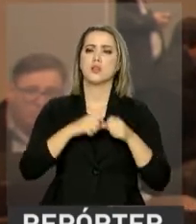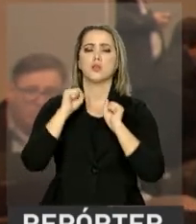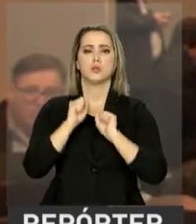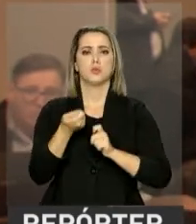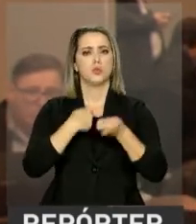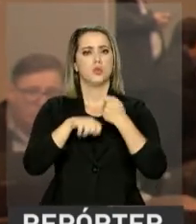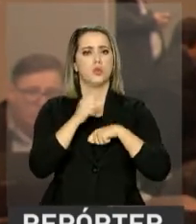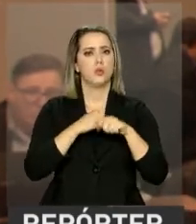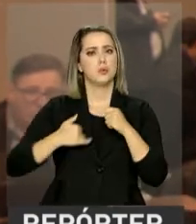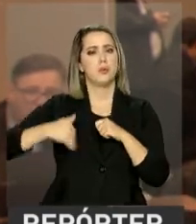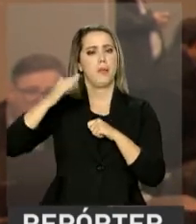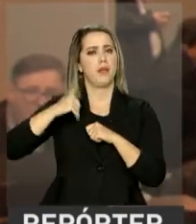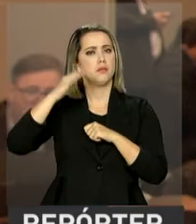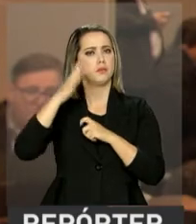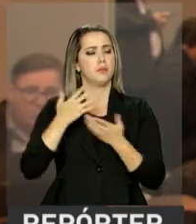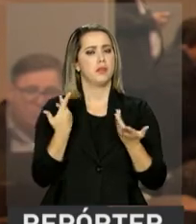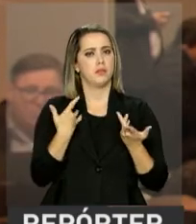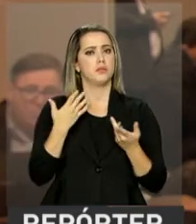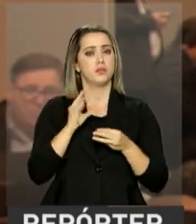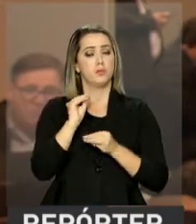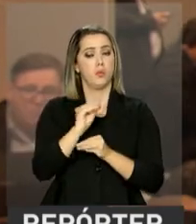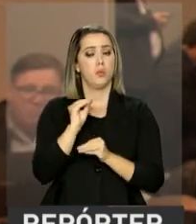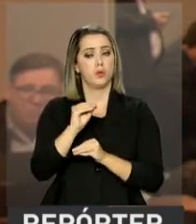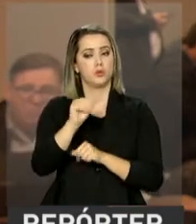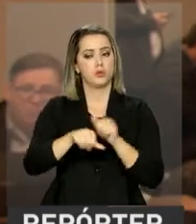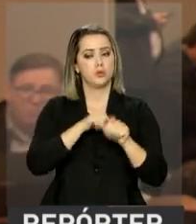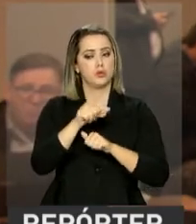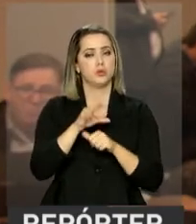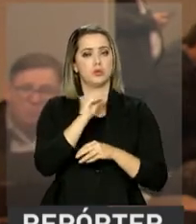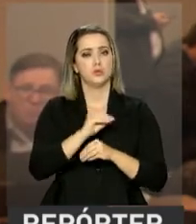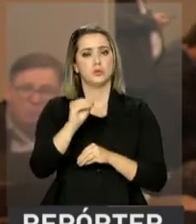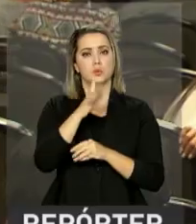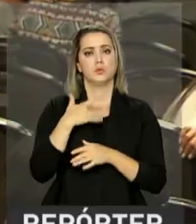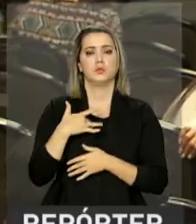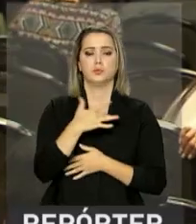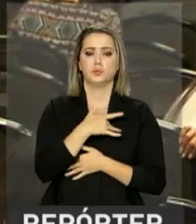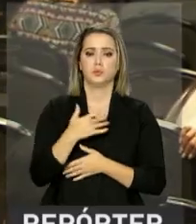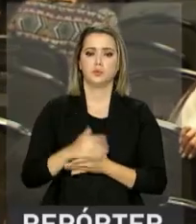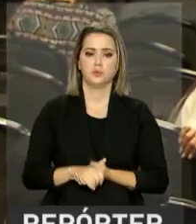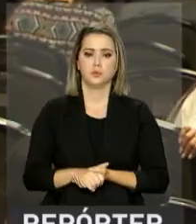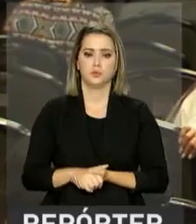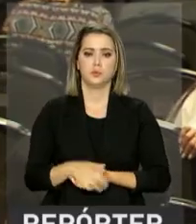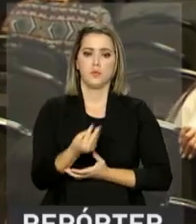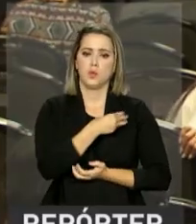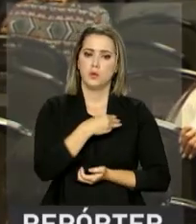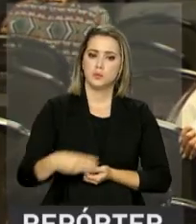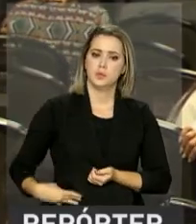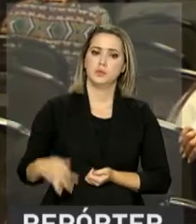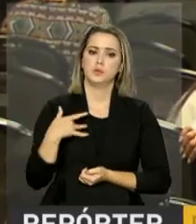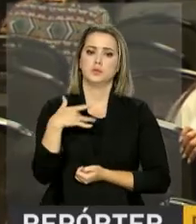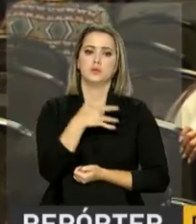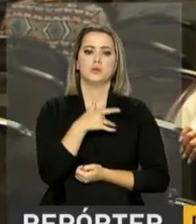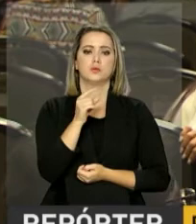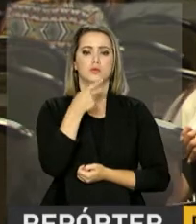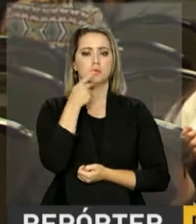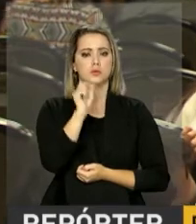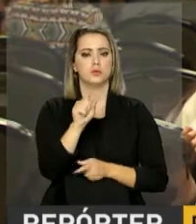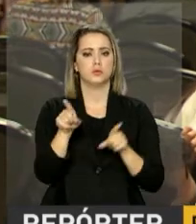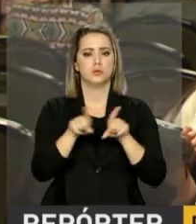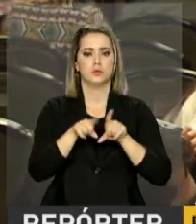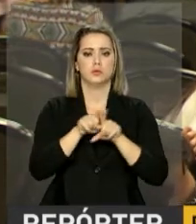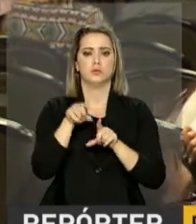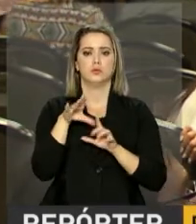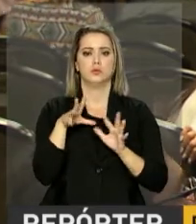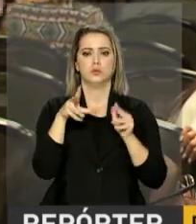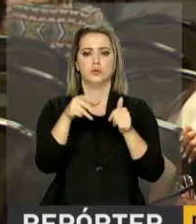e transformar tudo isso em mais atendimento para a saúde, que é o que nós estamos fazendo. O ministro da Saúde, Ricardo Barros, afirmou ainda